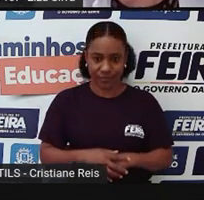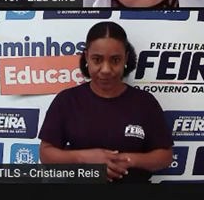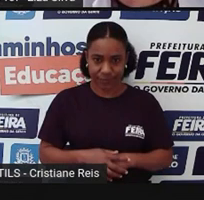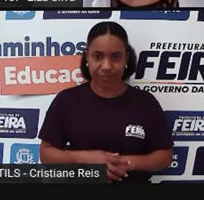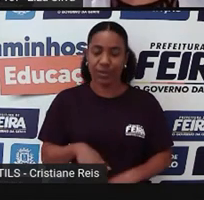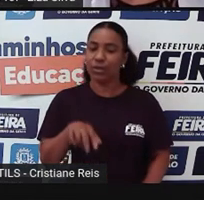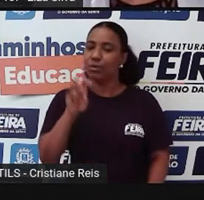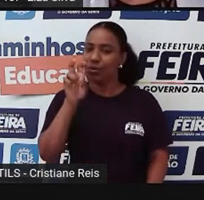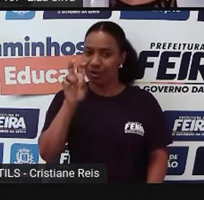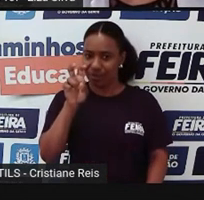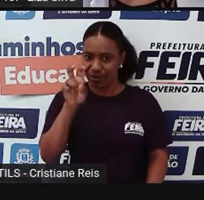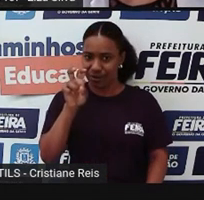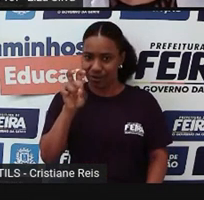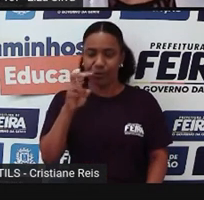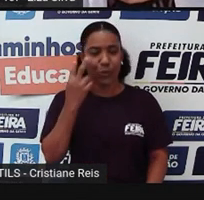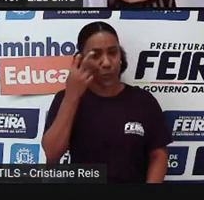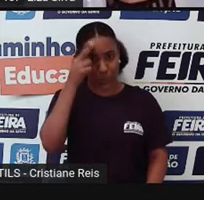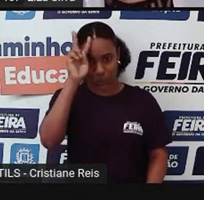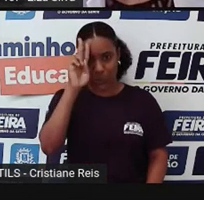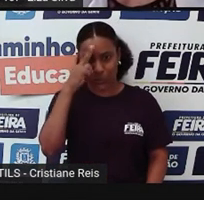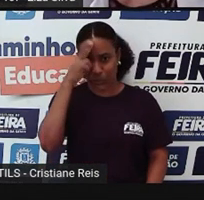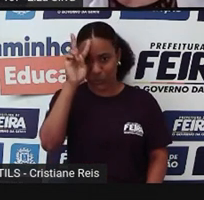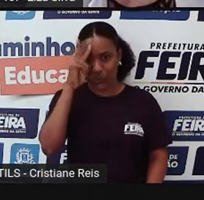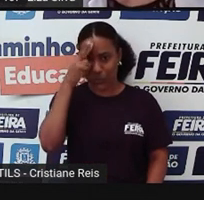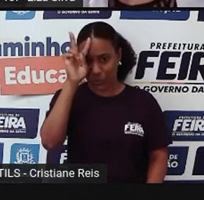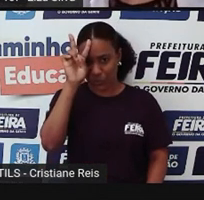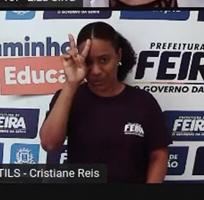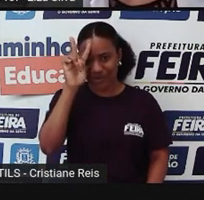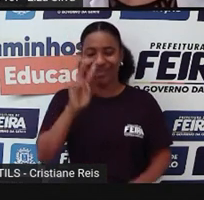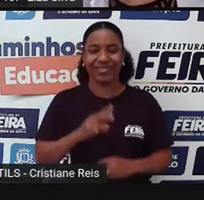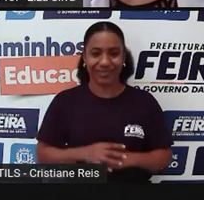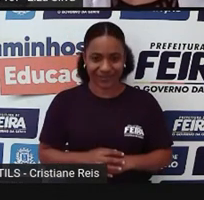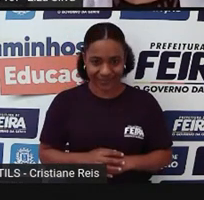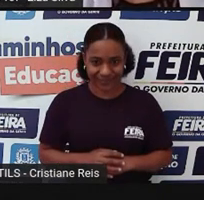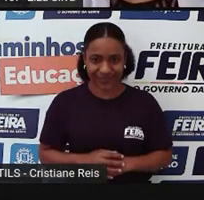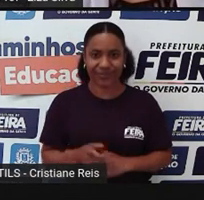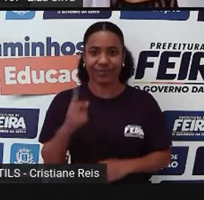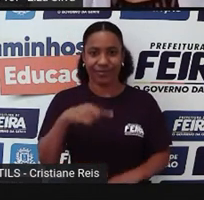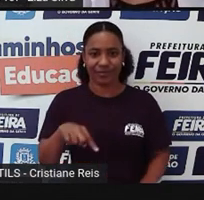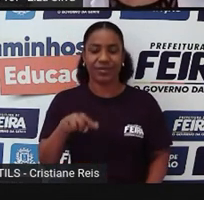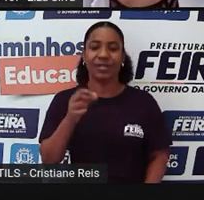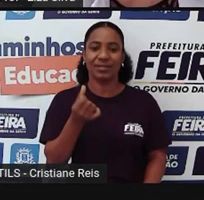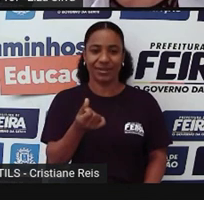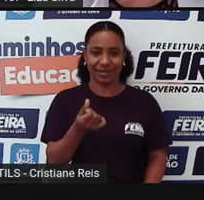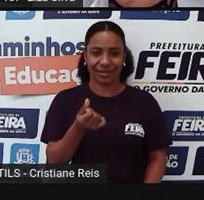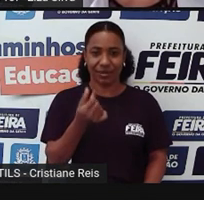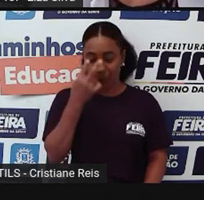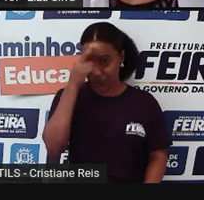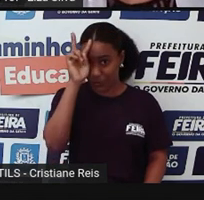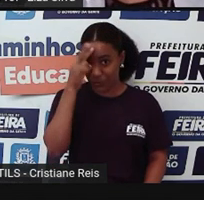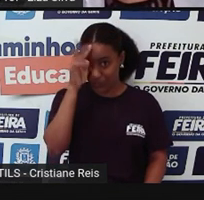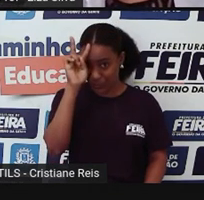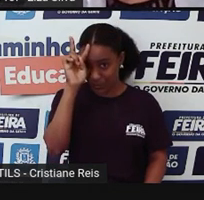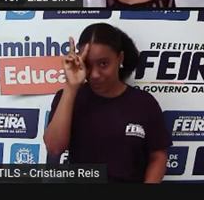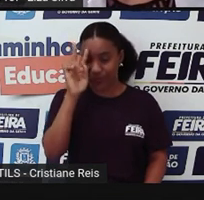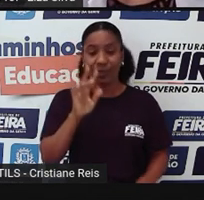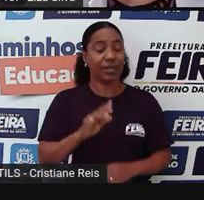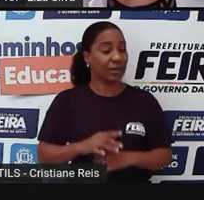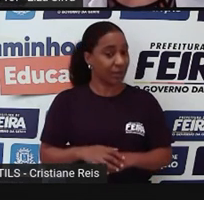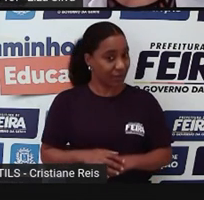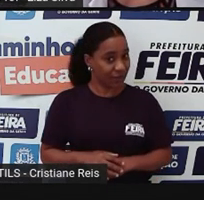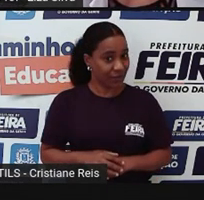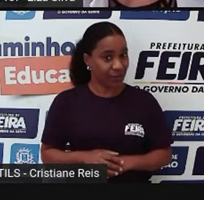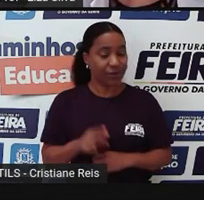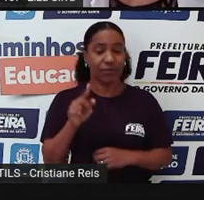resto assento história novamente outra aula não sei se o horário risco Então você